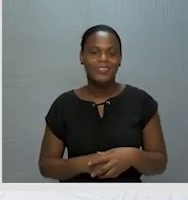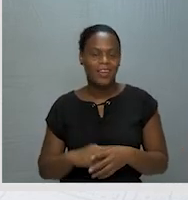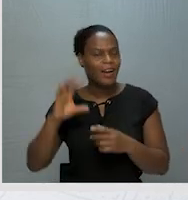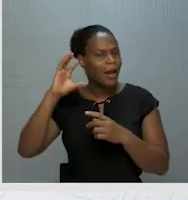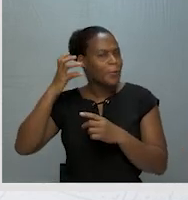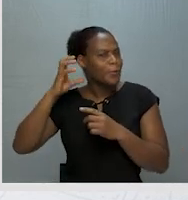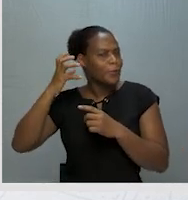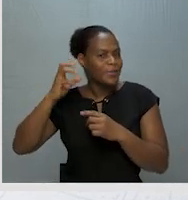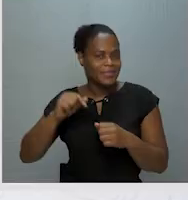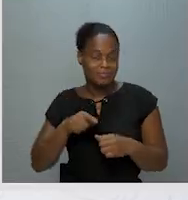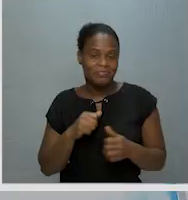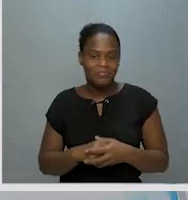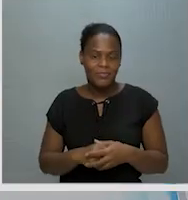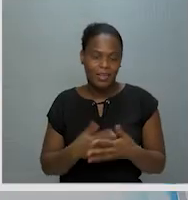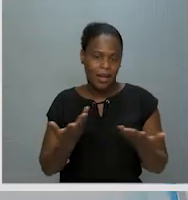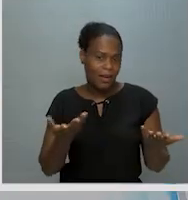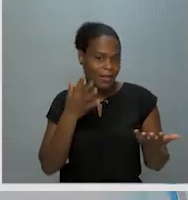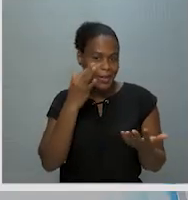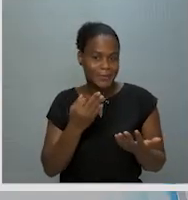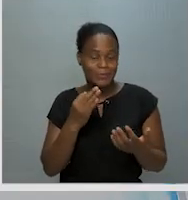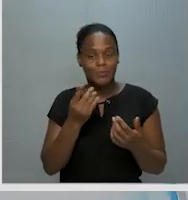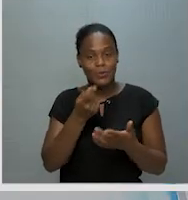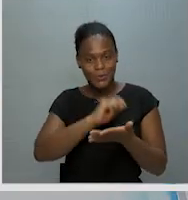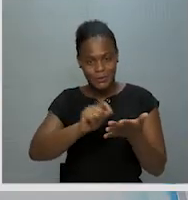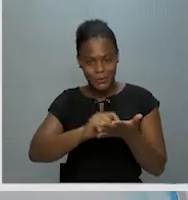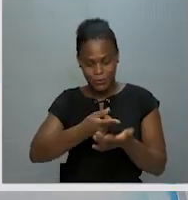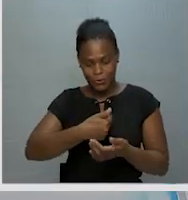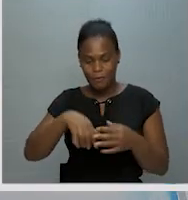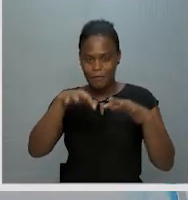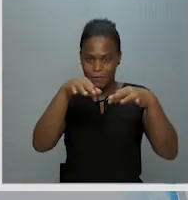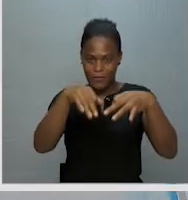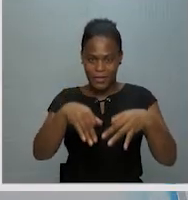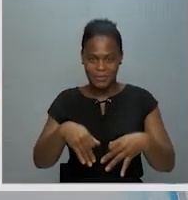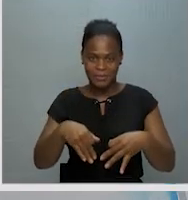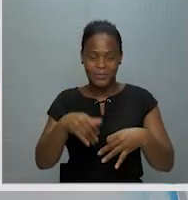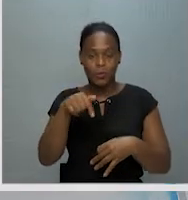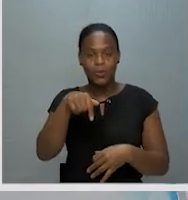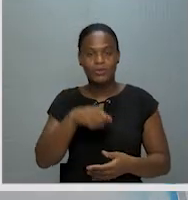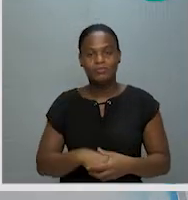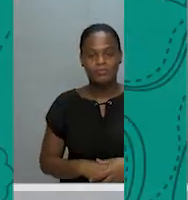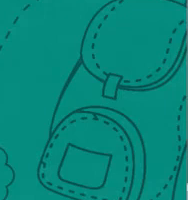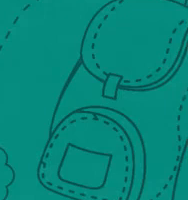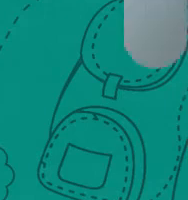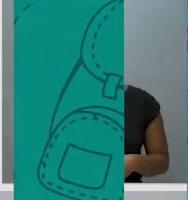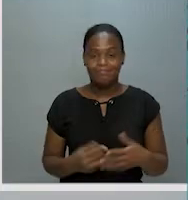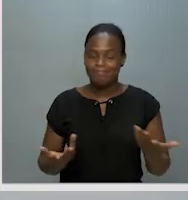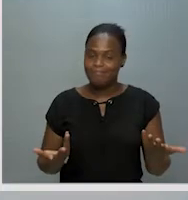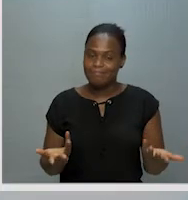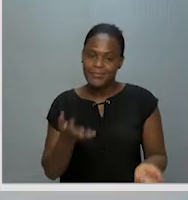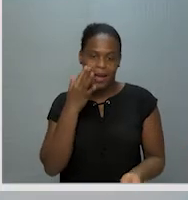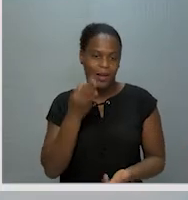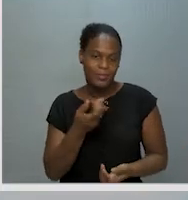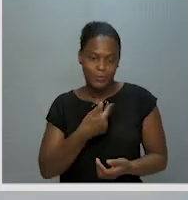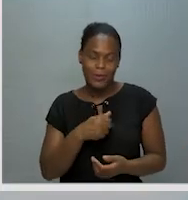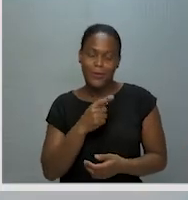da rádio. E assim terminamos a resolução dos exercícios de hoje. E desta